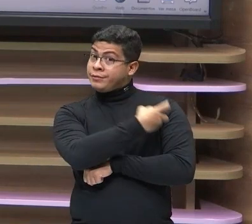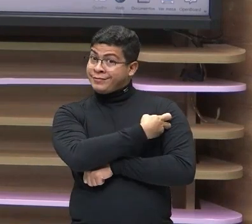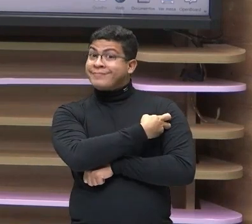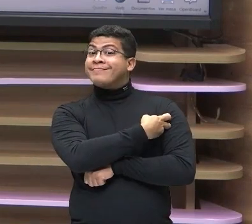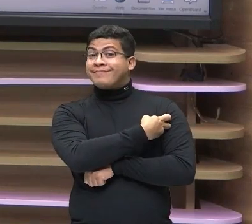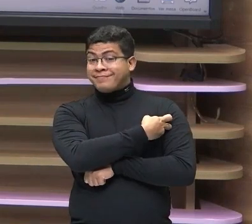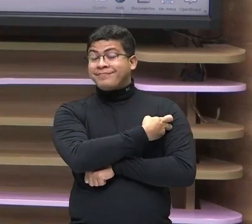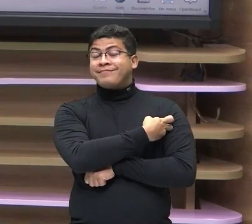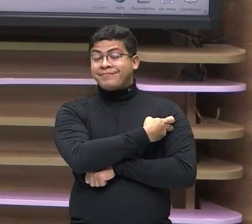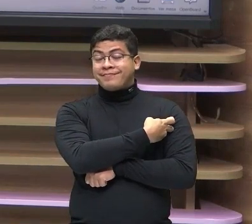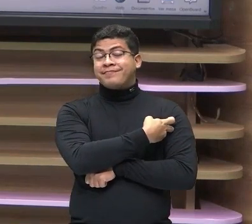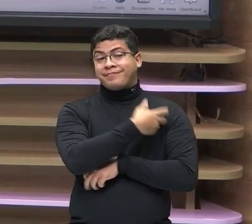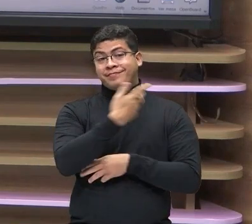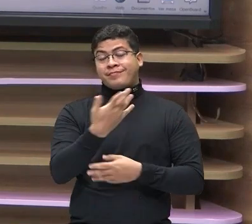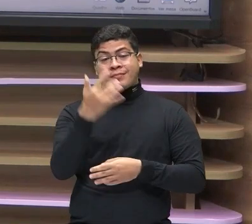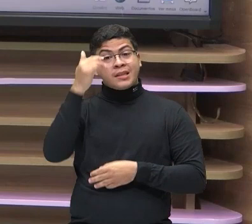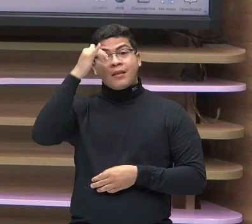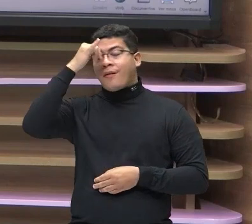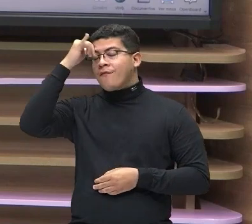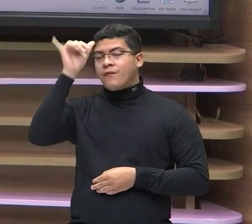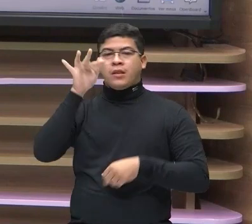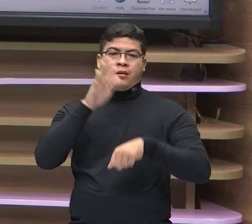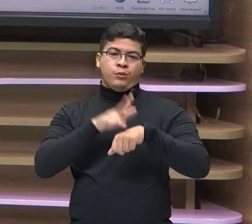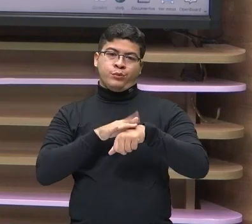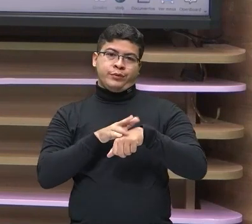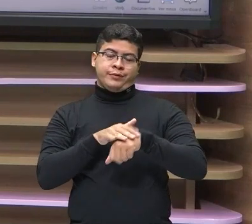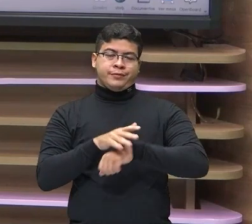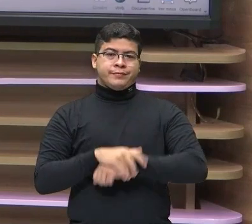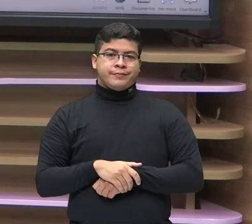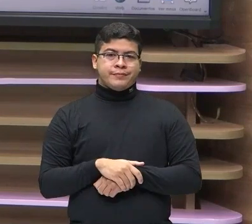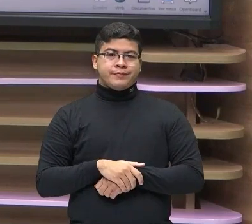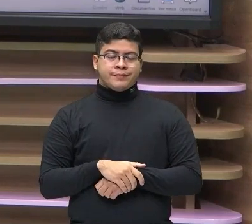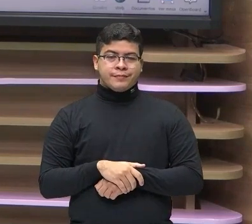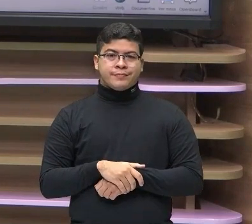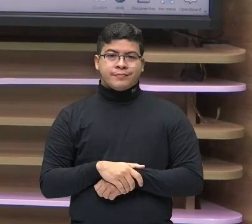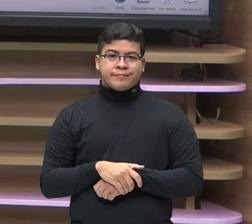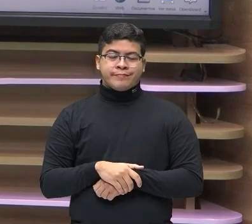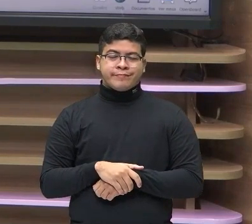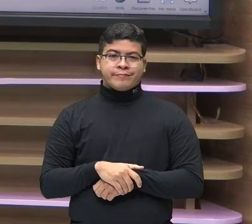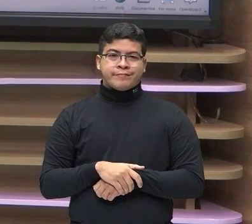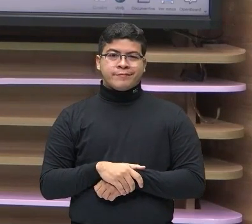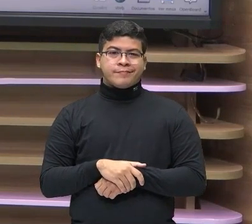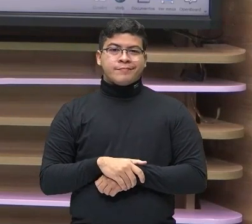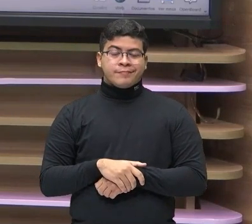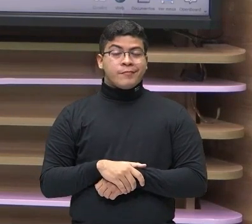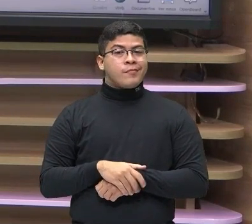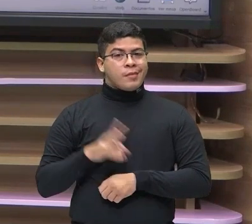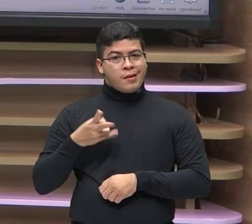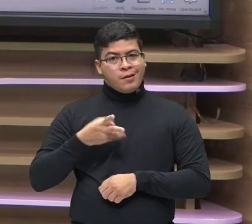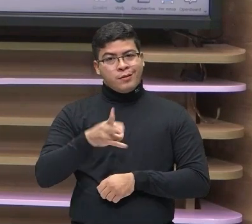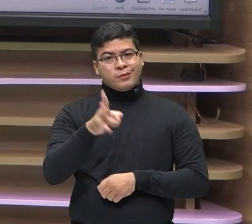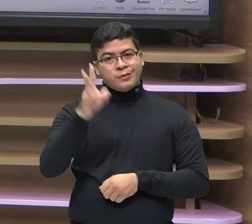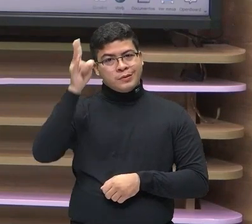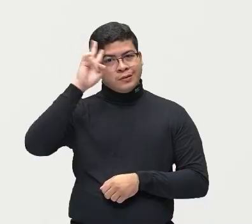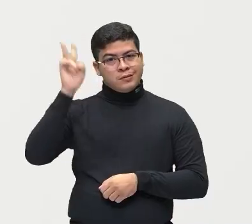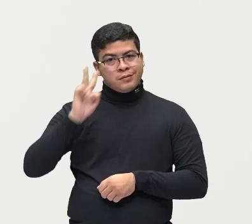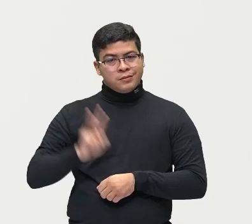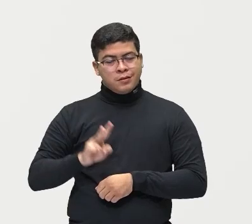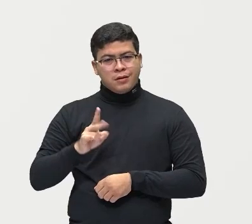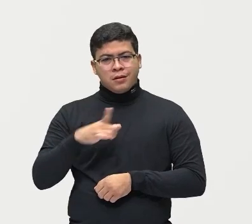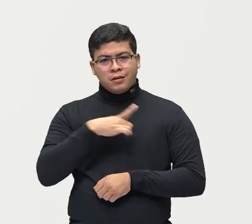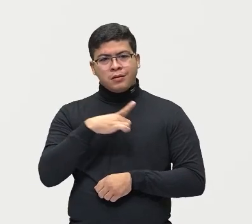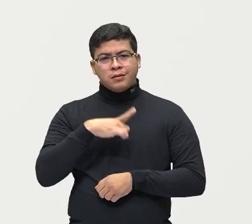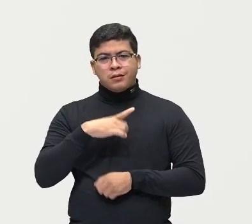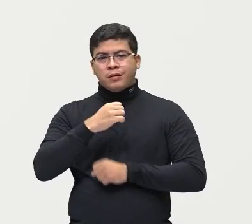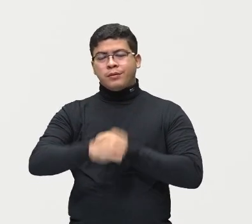para evitar pegar algum tipo de doenças como essas. E aí a gente continua na história, nos anos